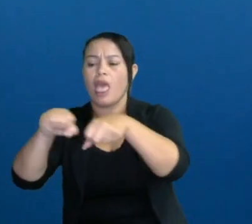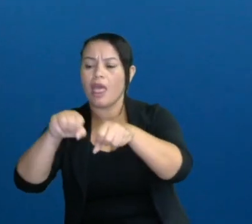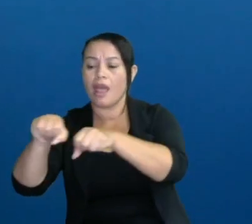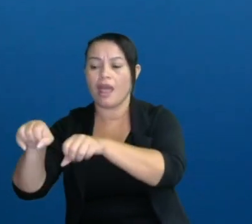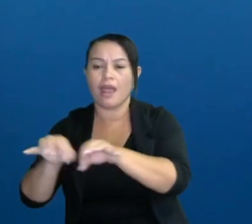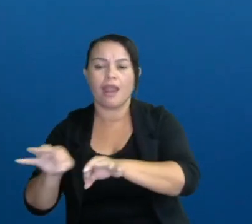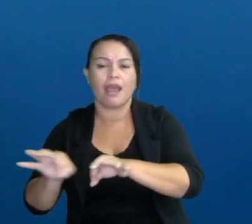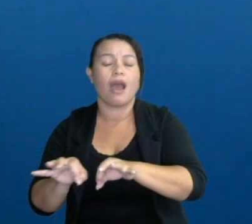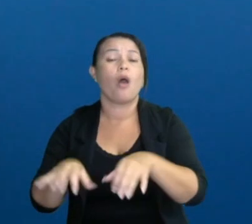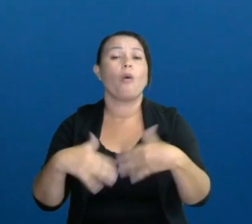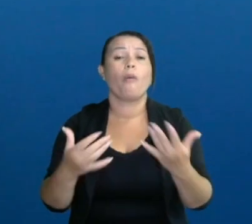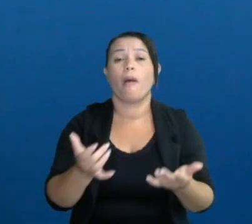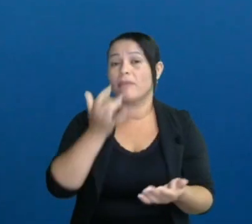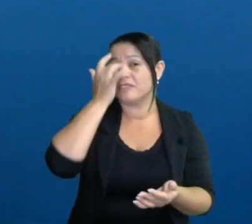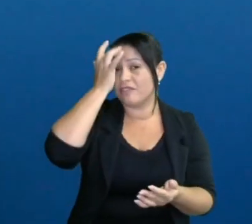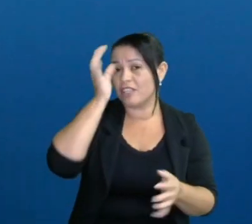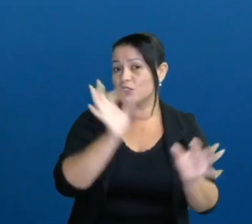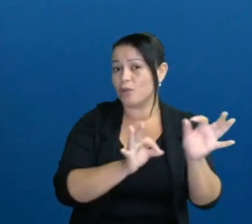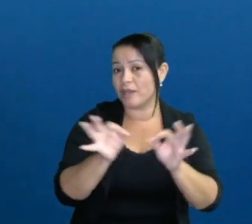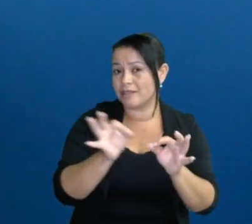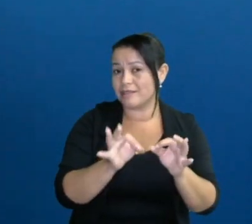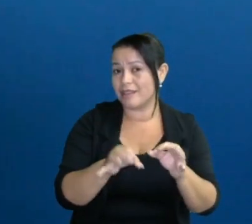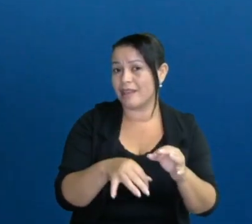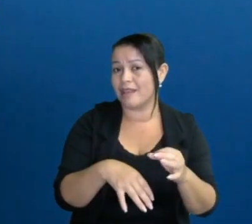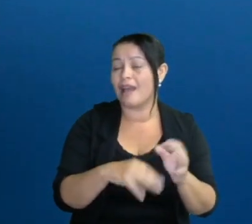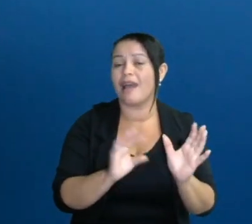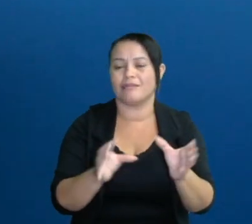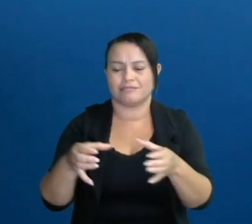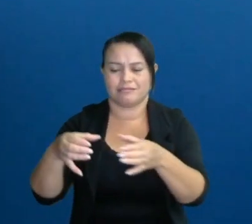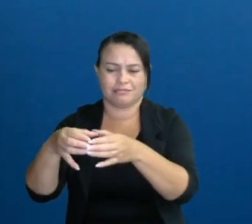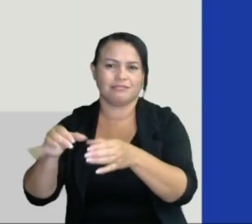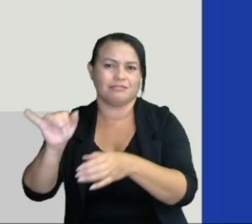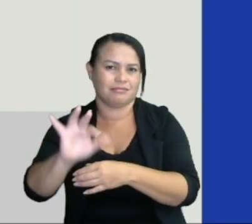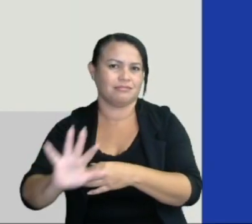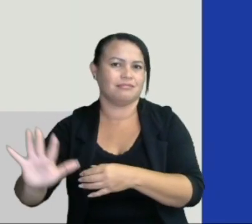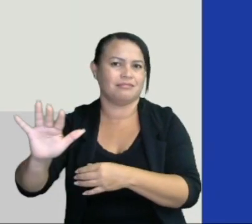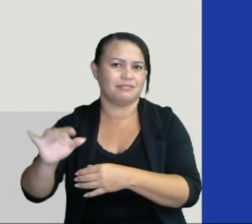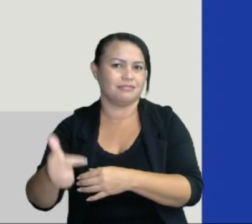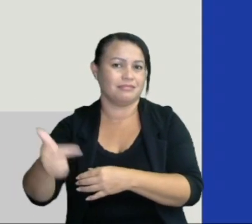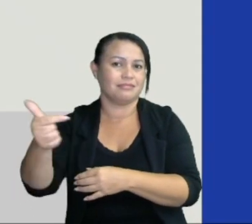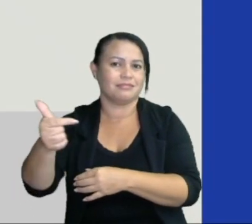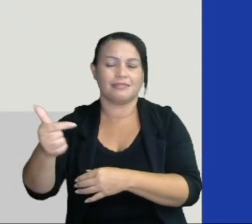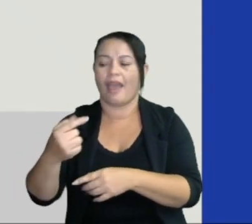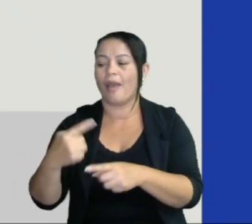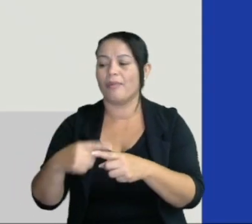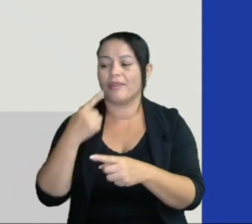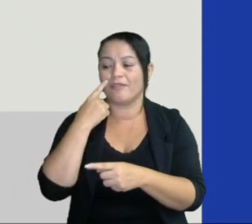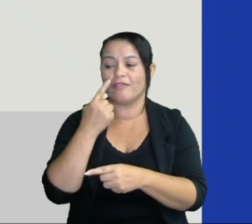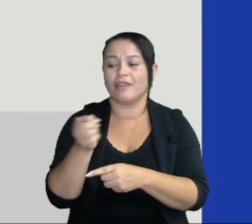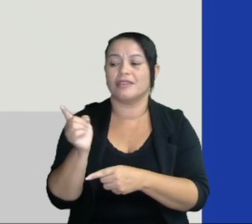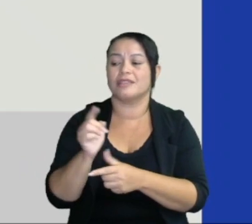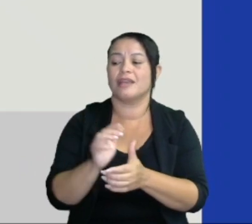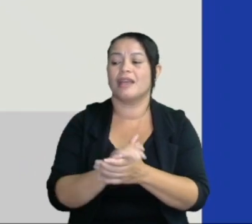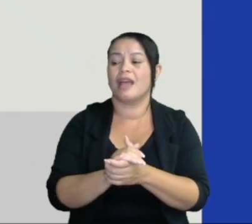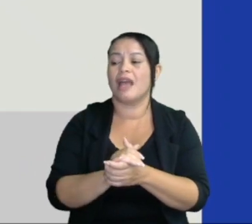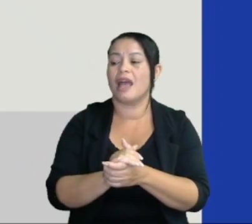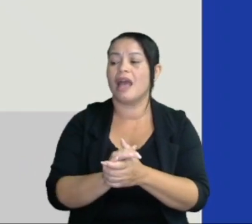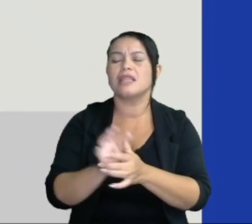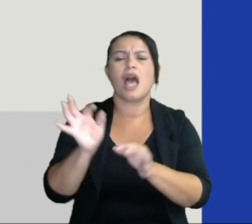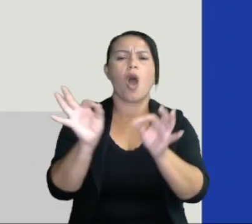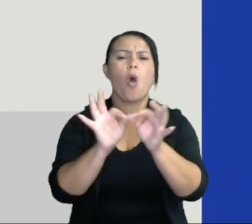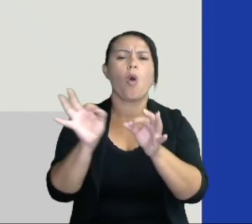da gente organizar? Seria a segunda imagem, não é? Veja só, a segunda imagem, ela